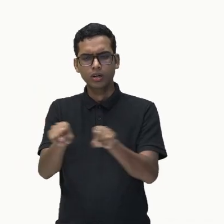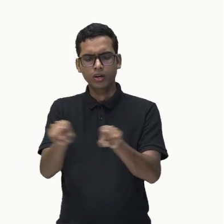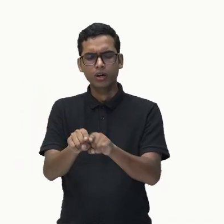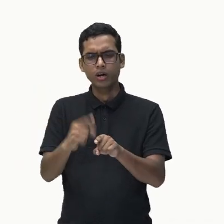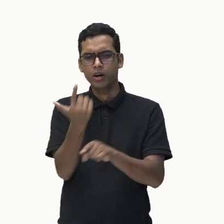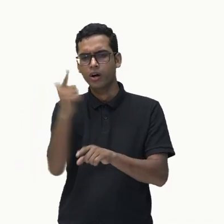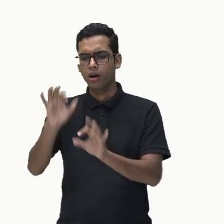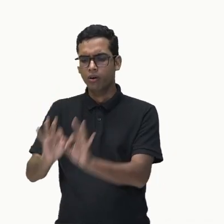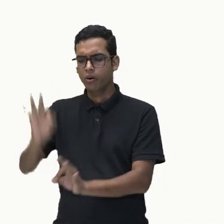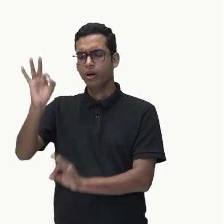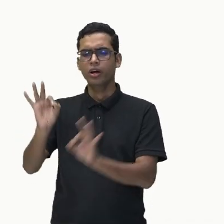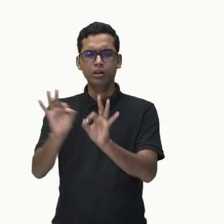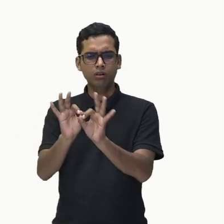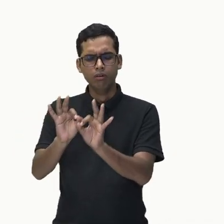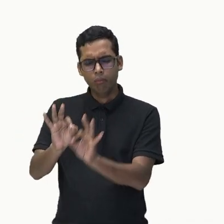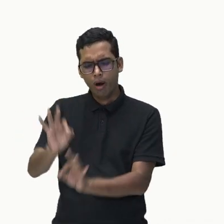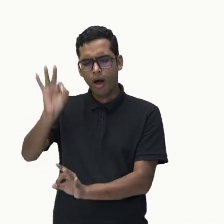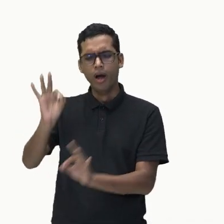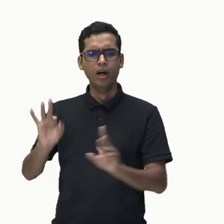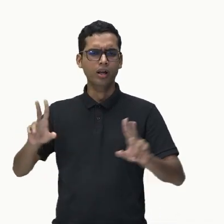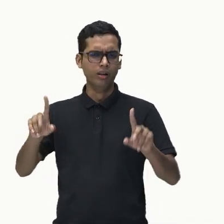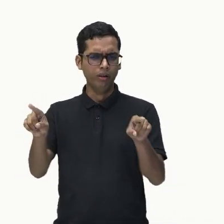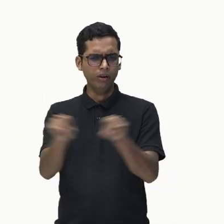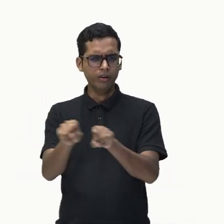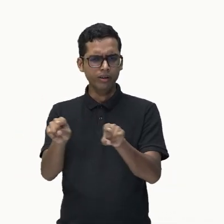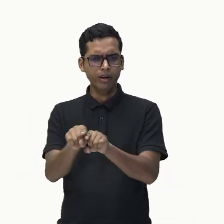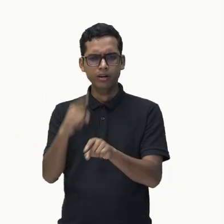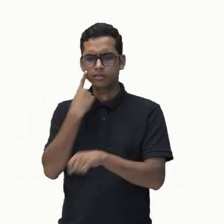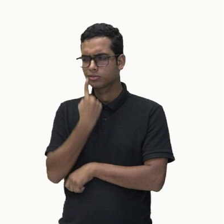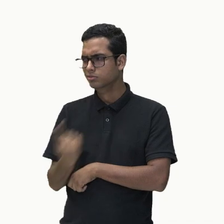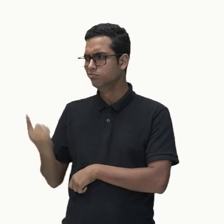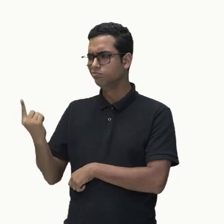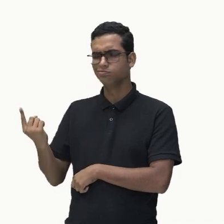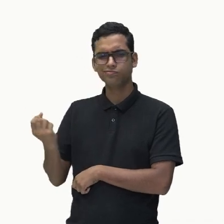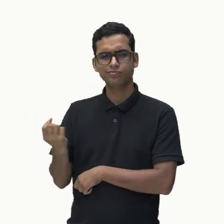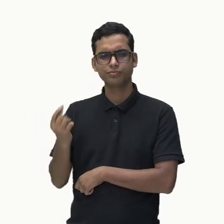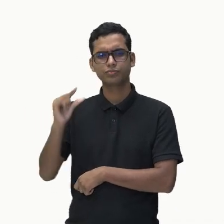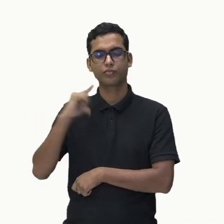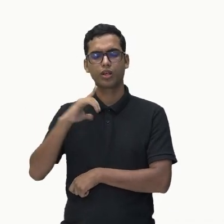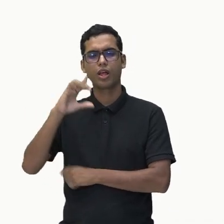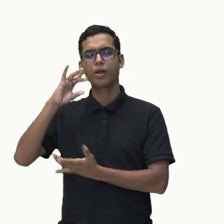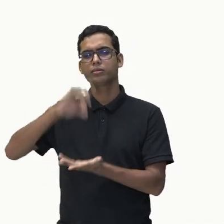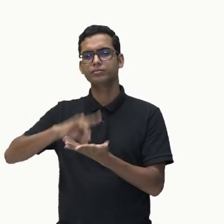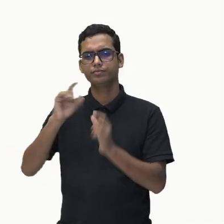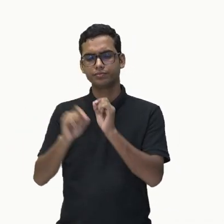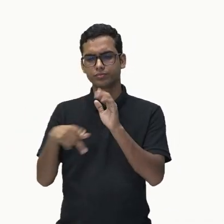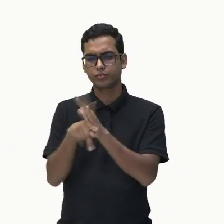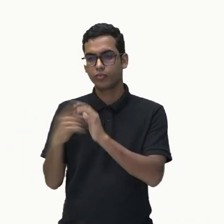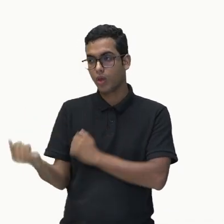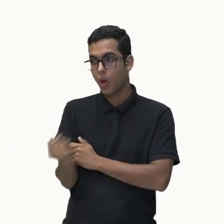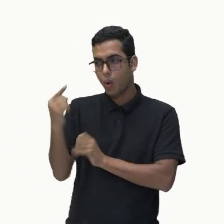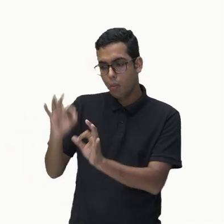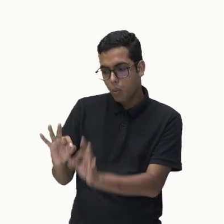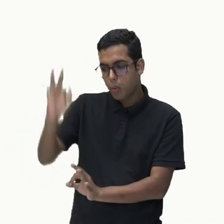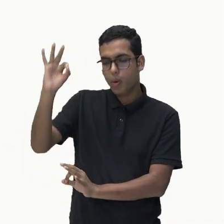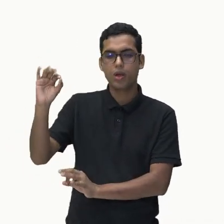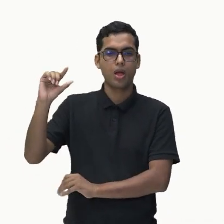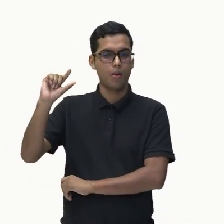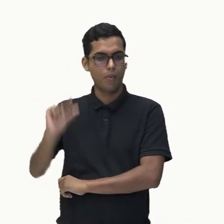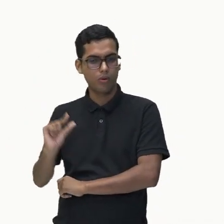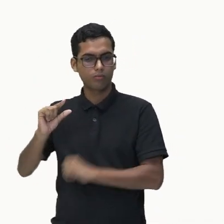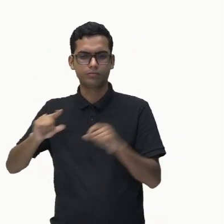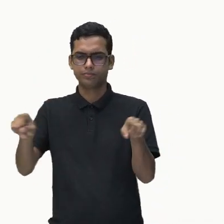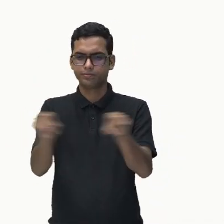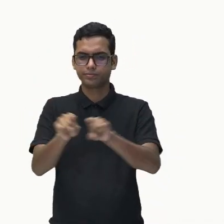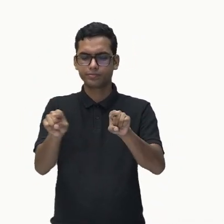altura diferente. Só que essa altura lá, ela é menor. E aí, por exemplo, como